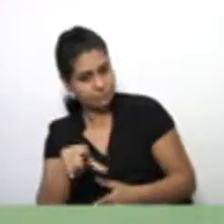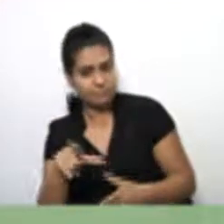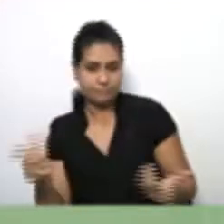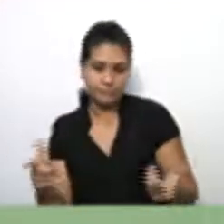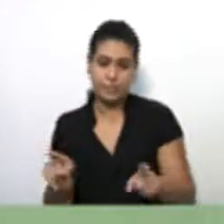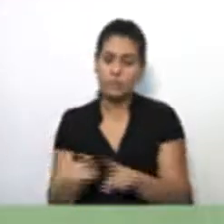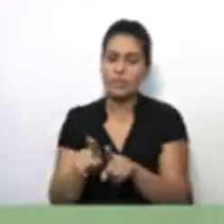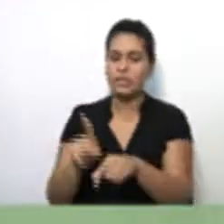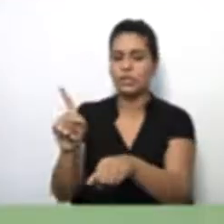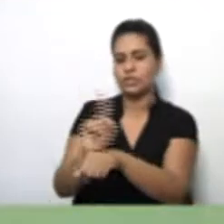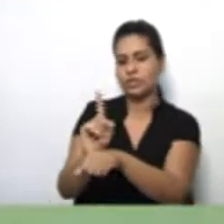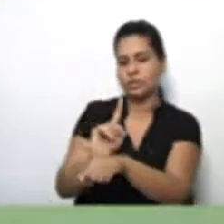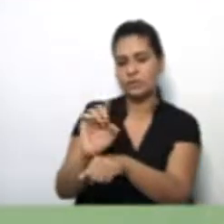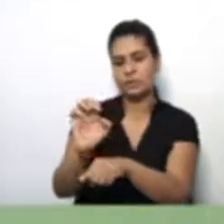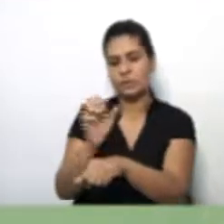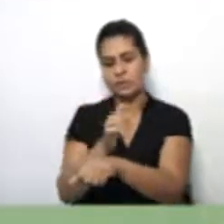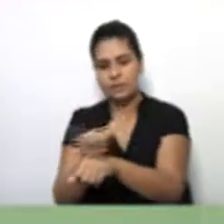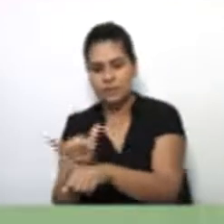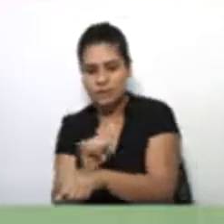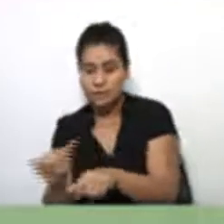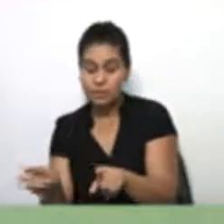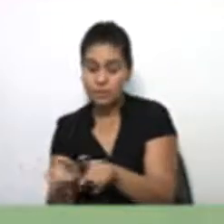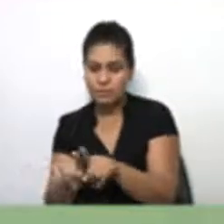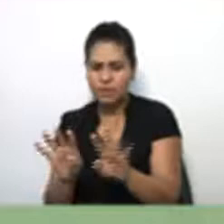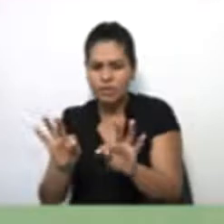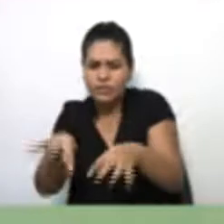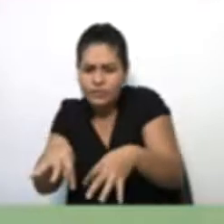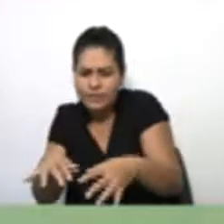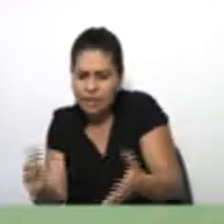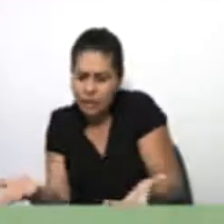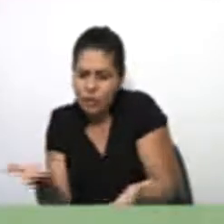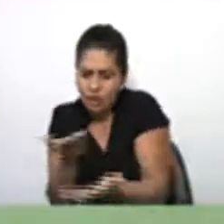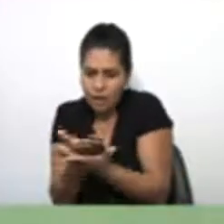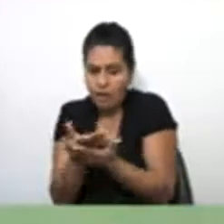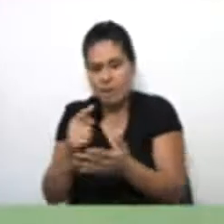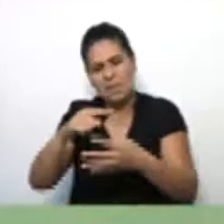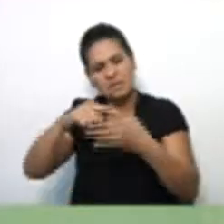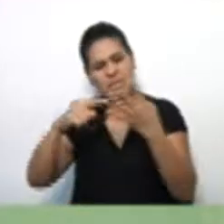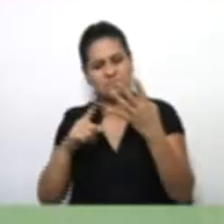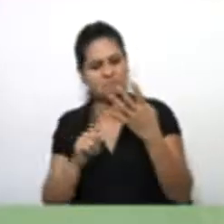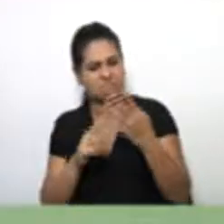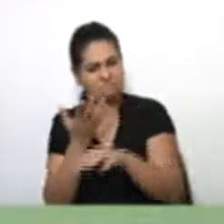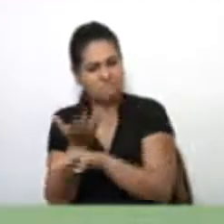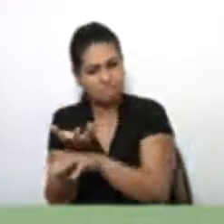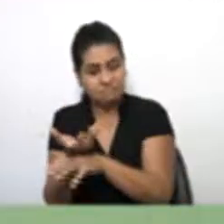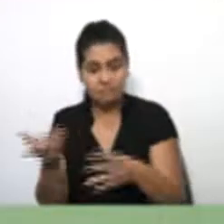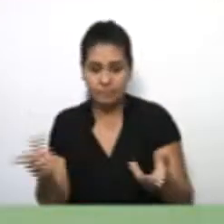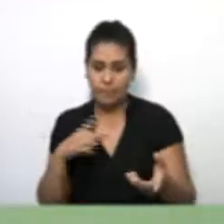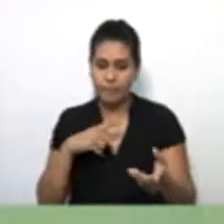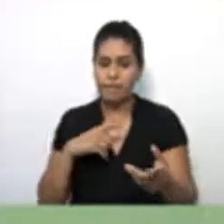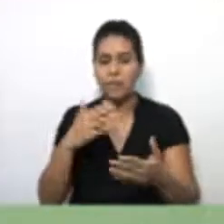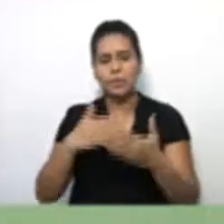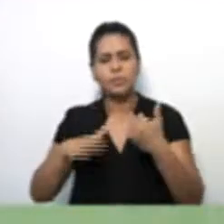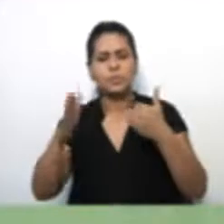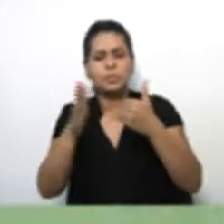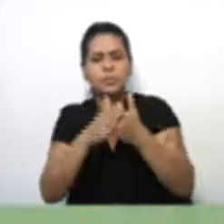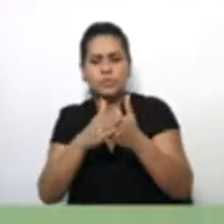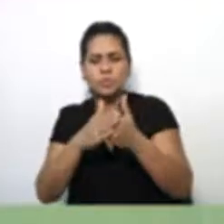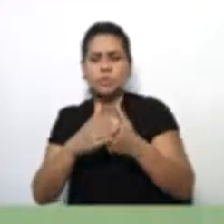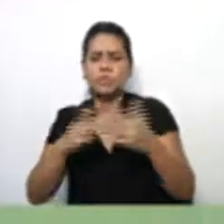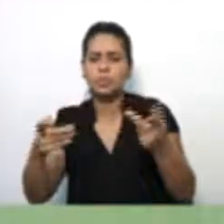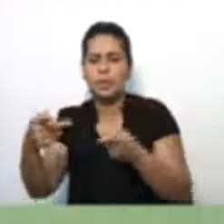gestão estratégica e sustentabilidade. Isso aqui já são as últimas aulas, aula 4, para ser mais exato. E também os elementos do